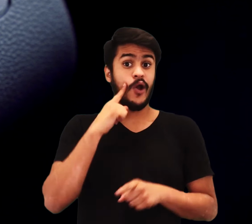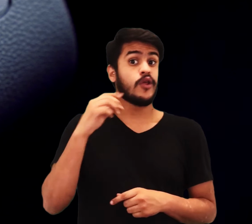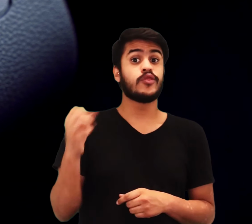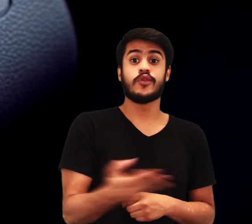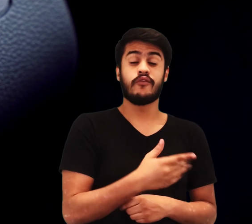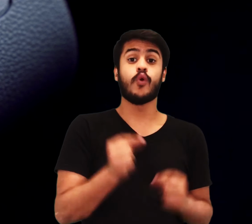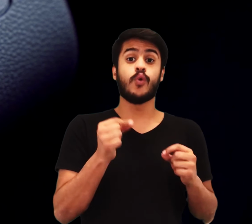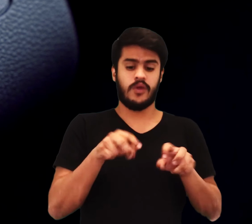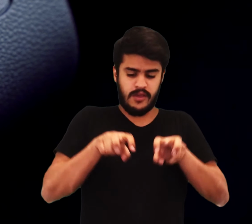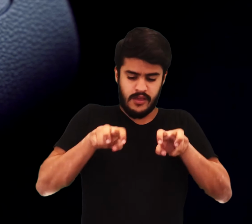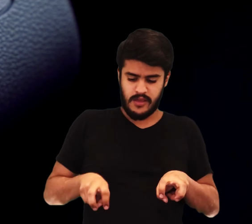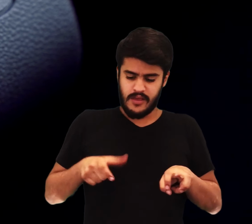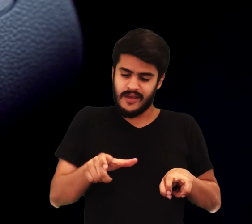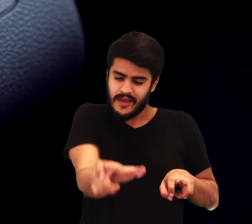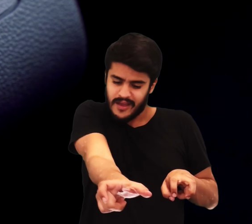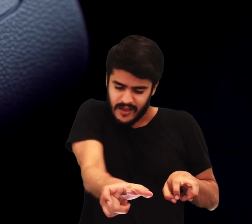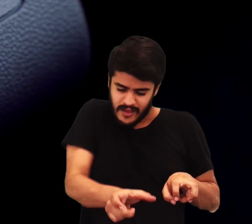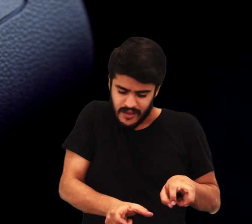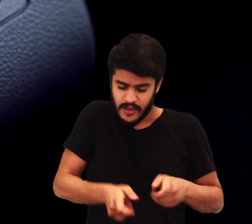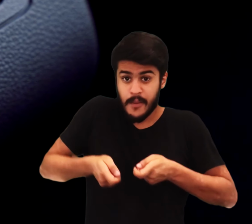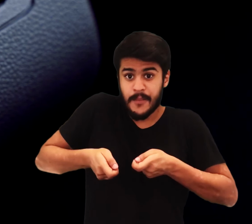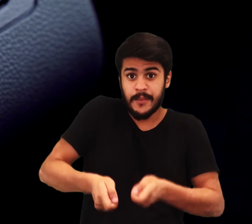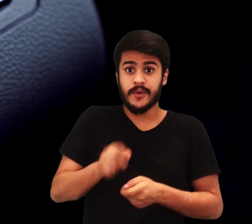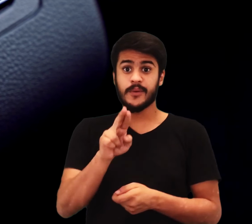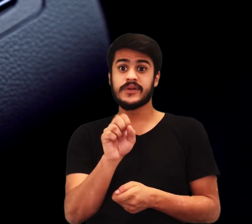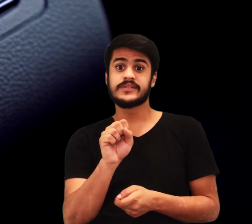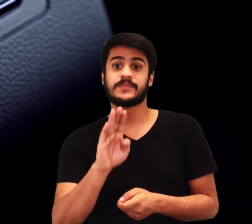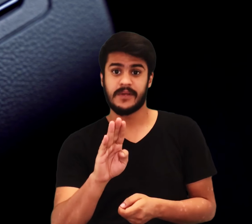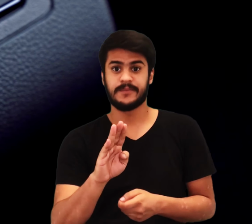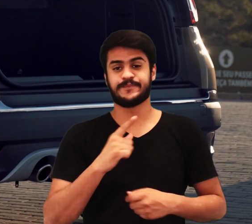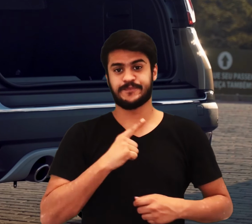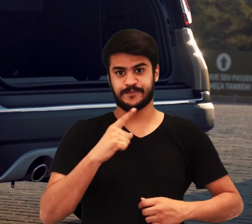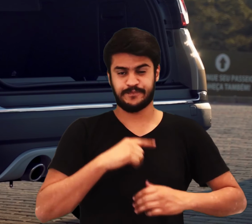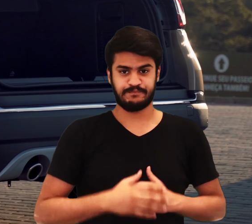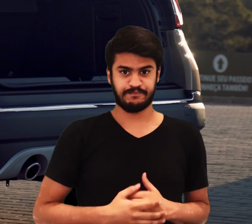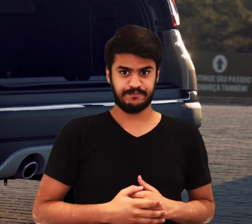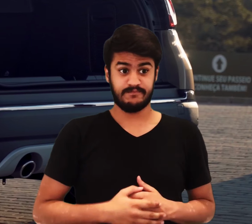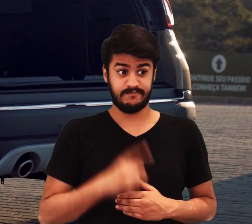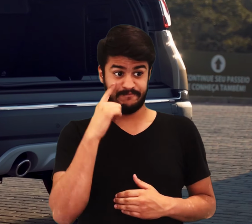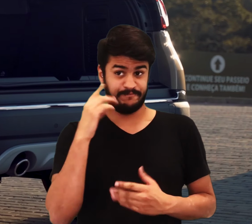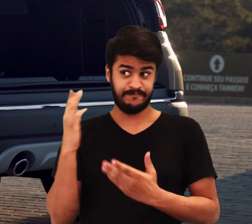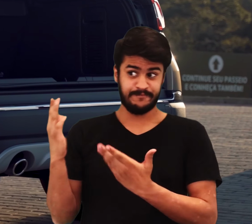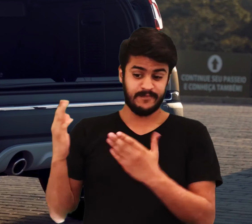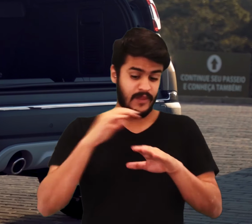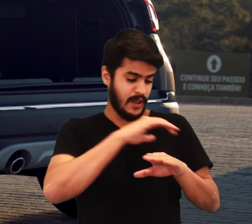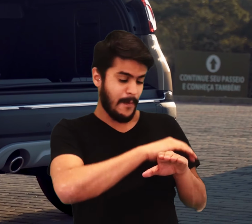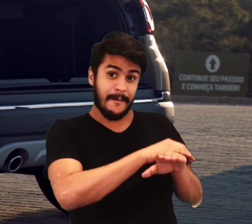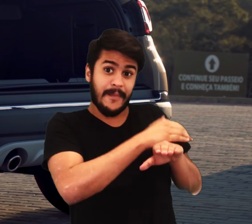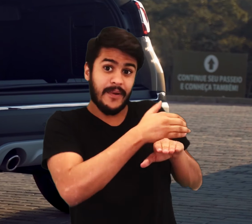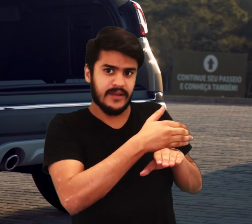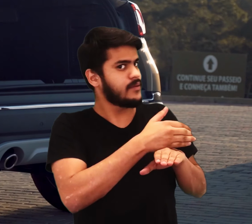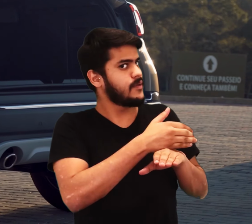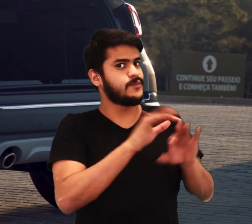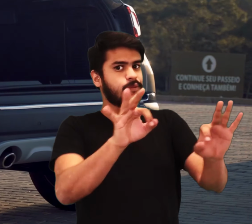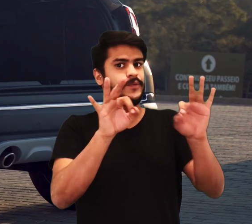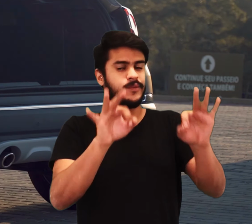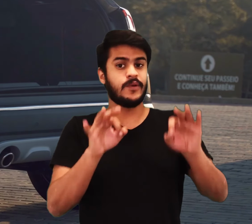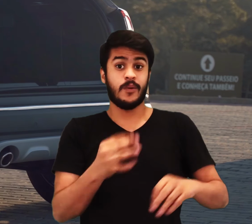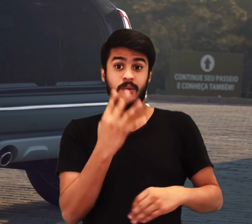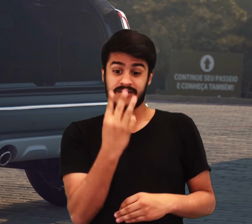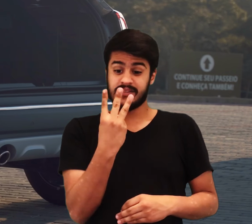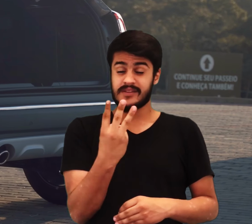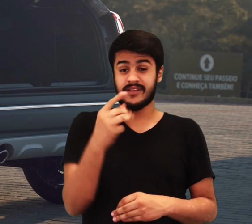de duas saídas USB aqui para os passageiros de trás. Porta-malas, como eu falei, é o ponto forte aqui do Captur. A tem 437 litros.